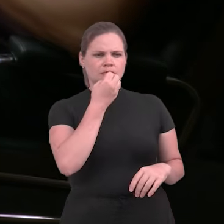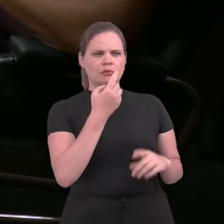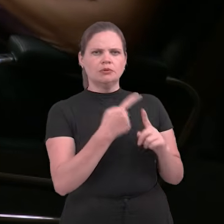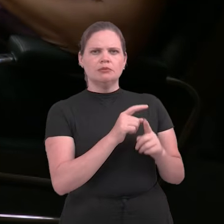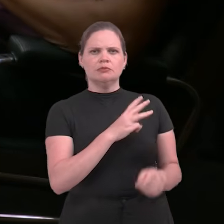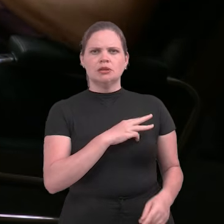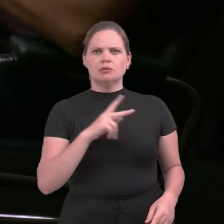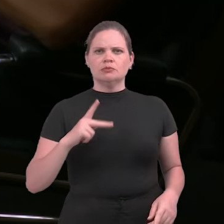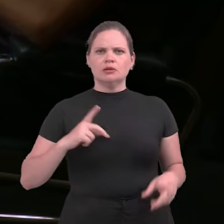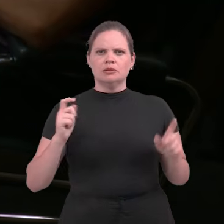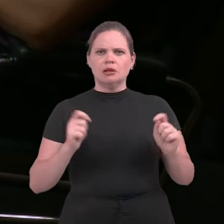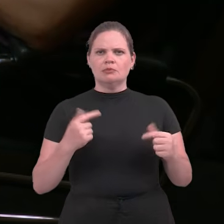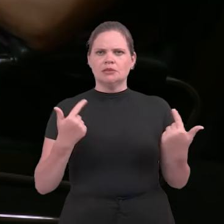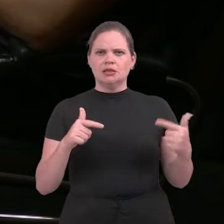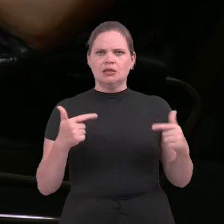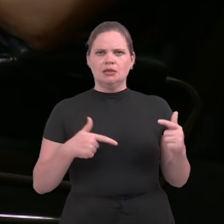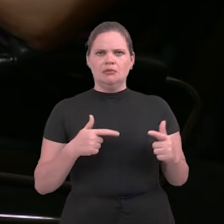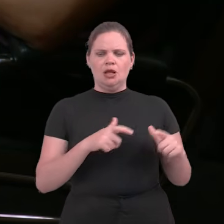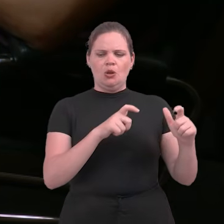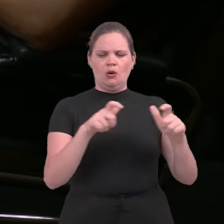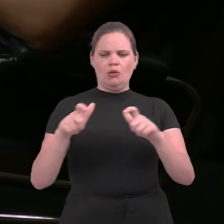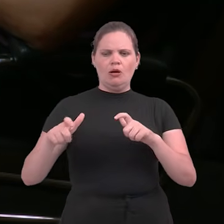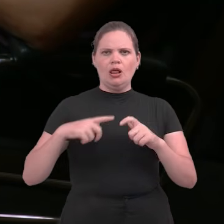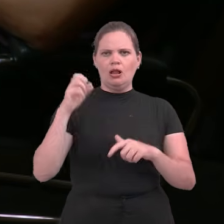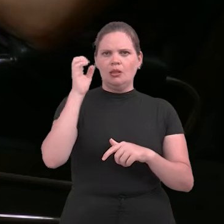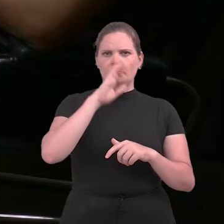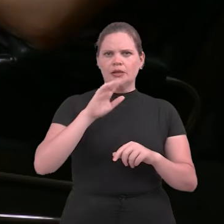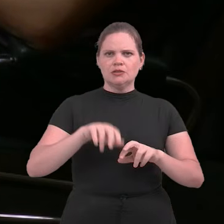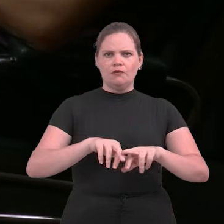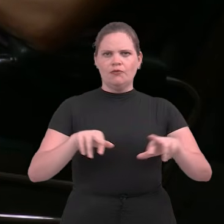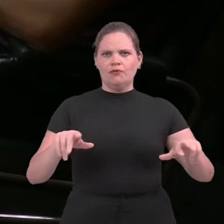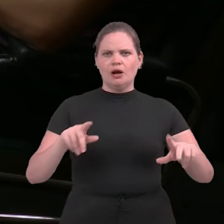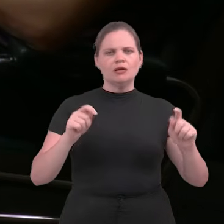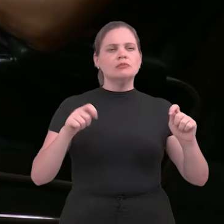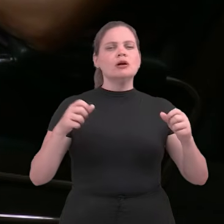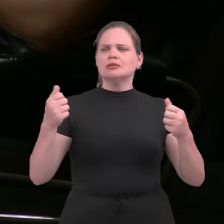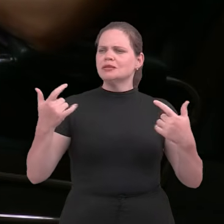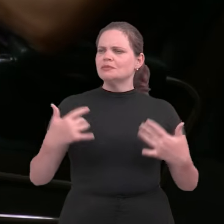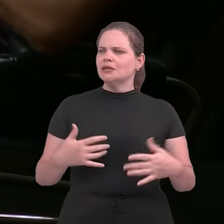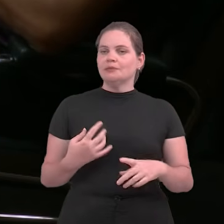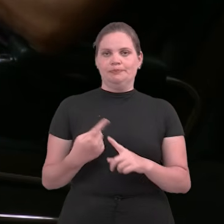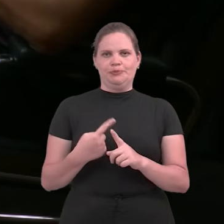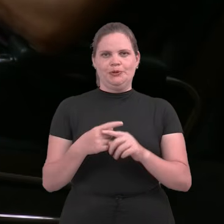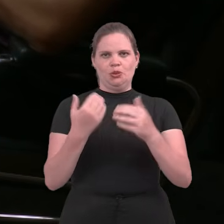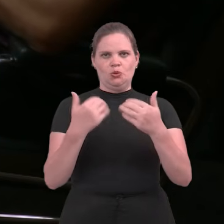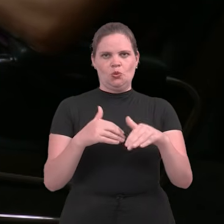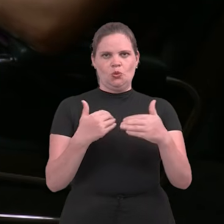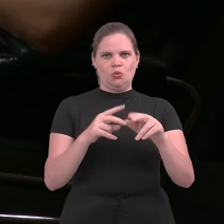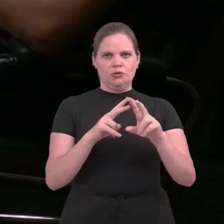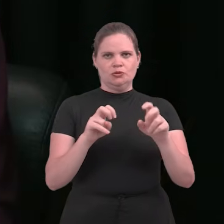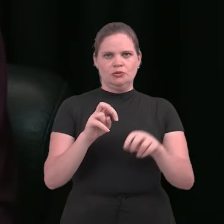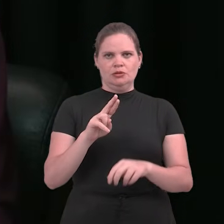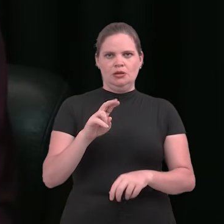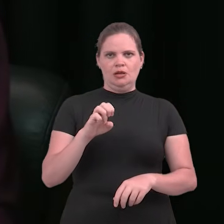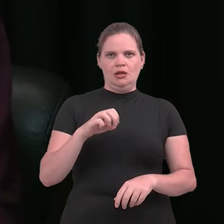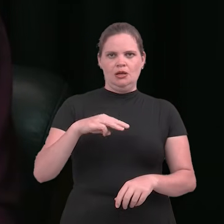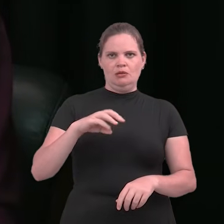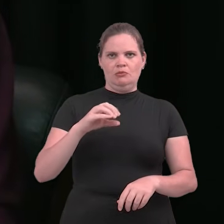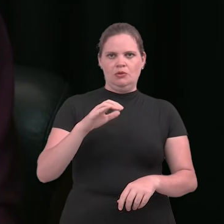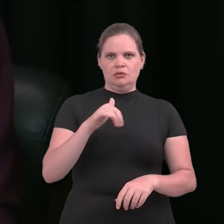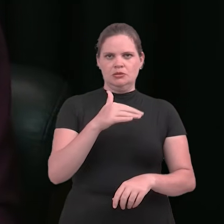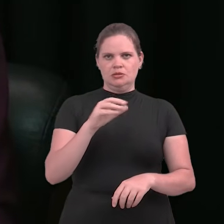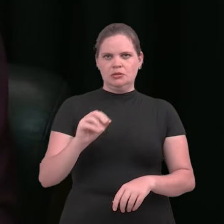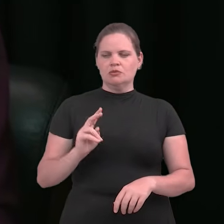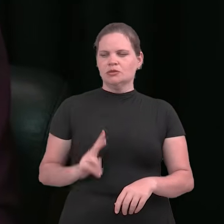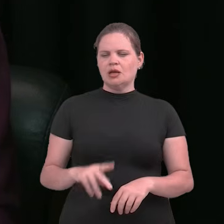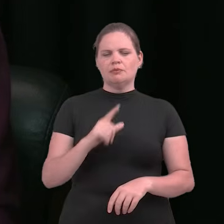te dá a chance de trabalhar em vários lugares do Brasil. Comenta um pouquinho disso pra gente. Através do concurso de remoção, sempre